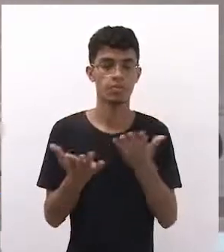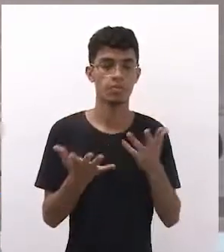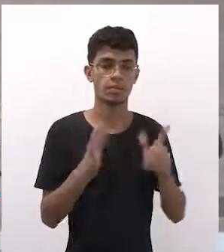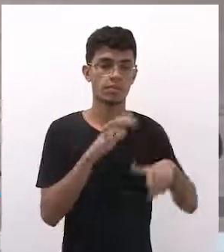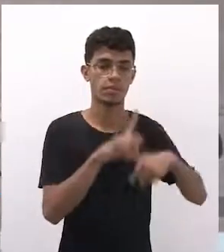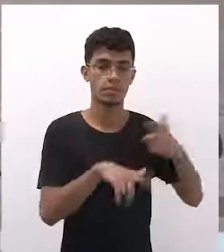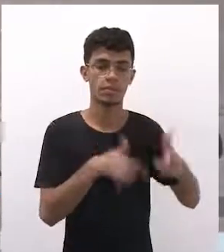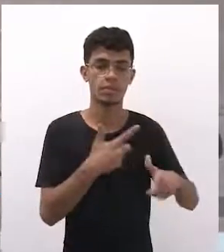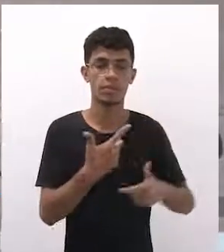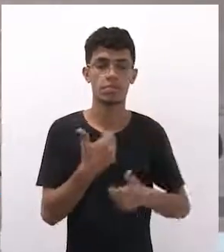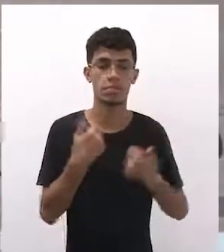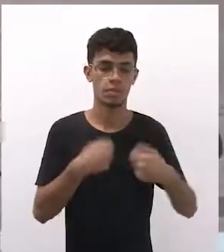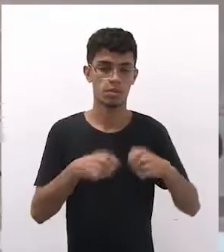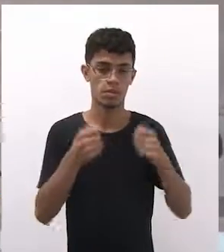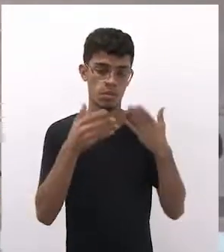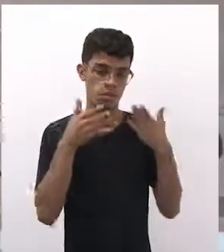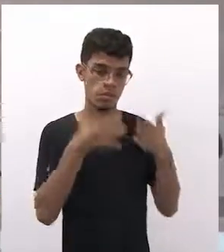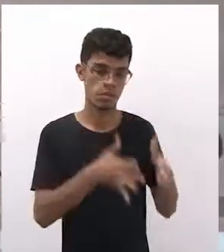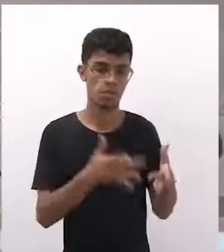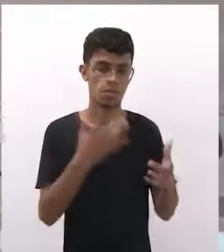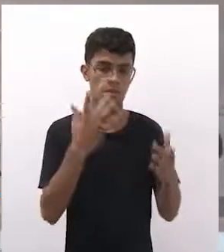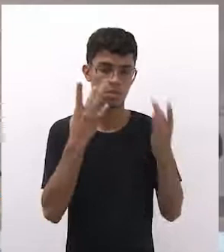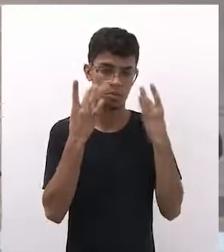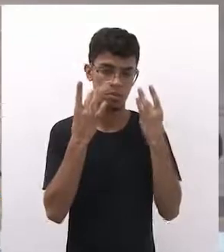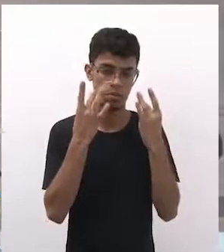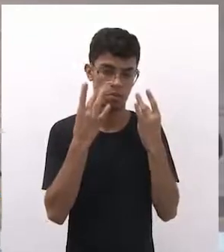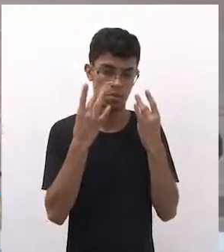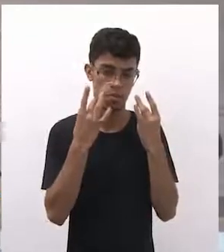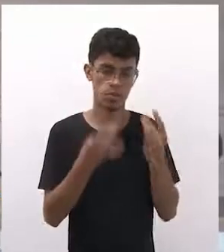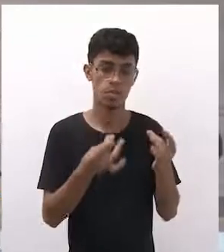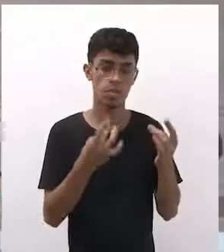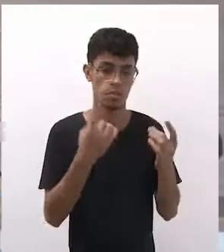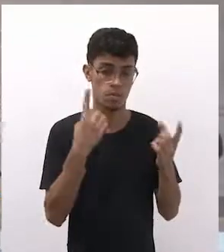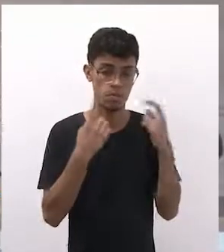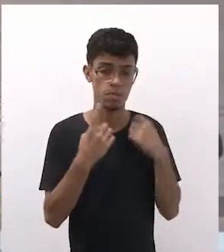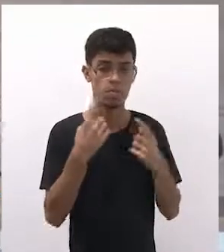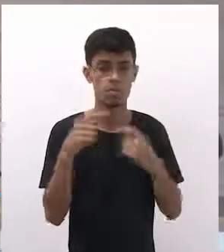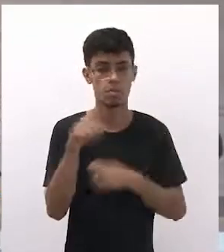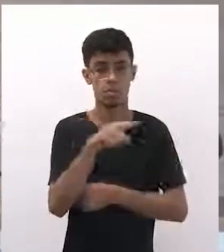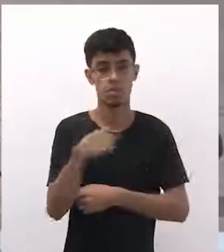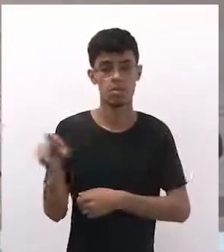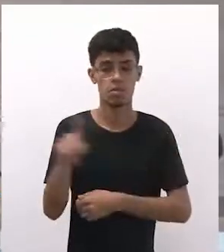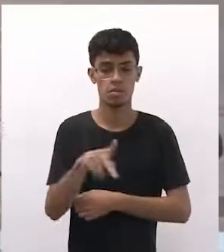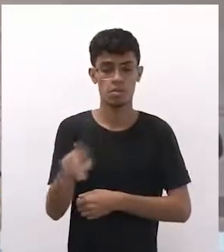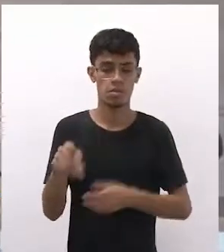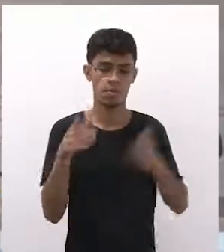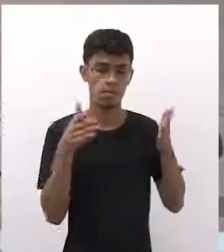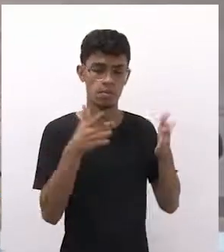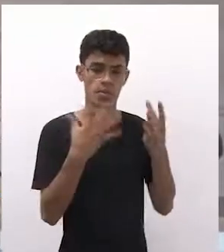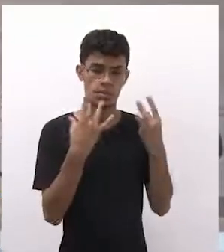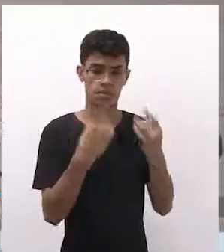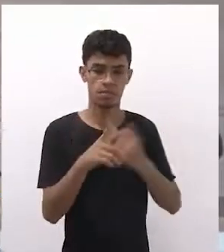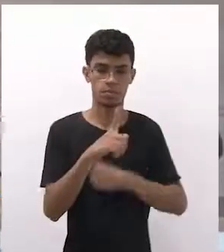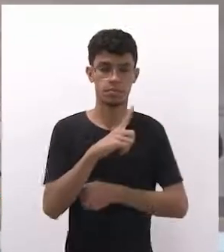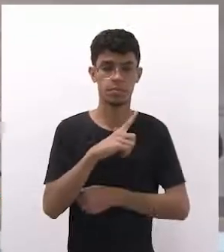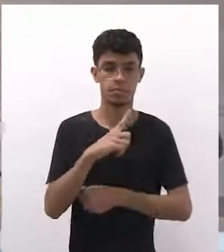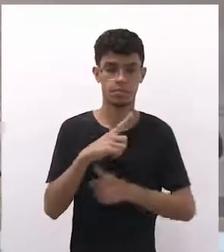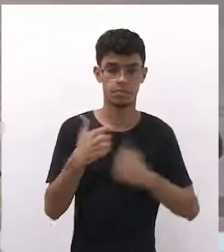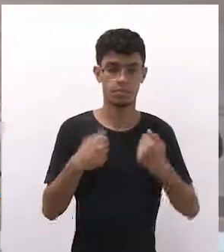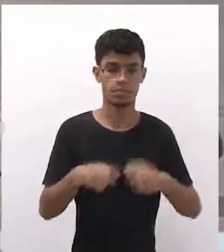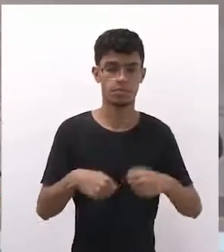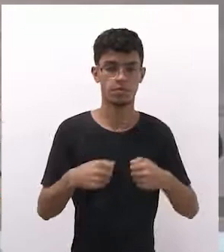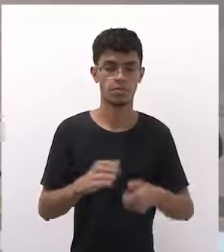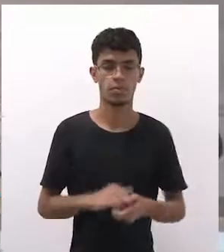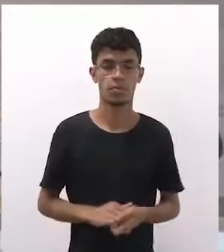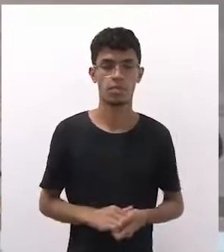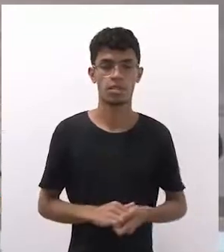mais preocupação, e vocês, como professores, né, são as que normalmente têm que estar mais atentos, ainda que toda forma de trabalho seja muito